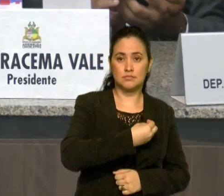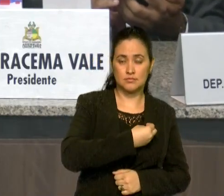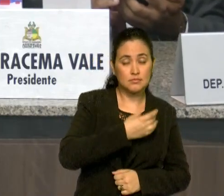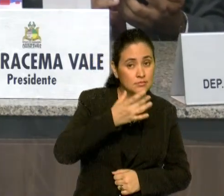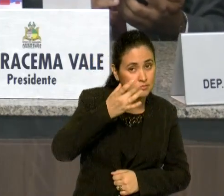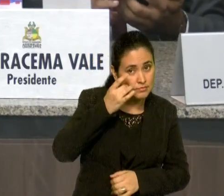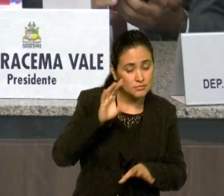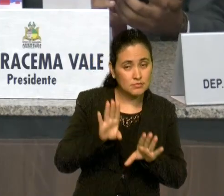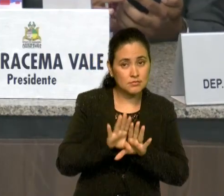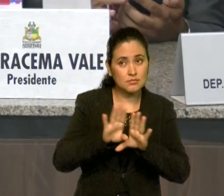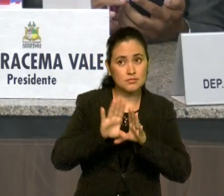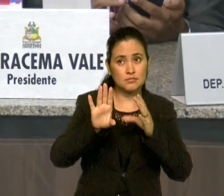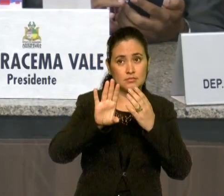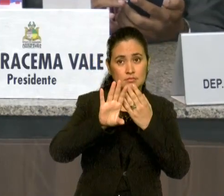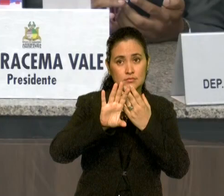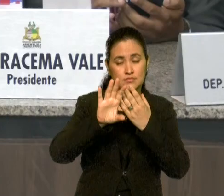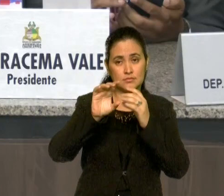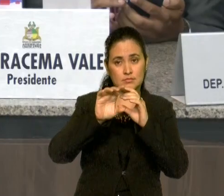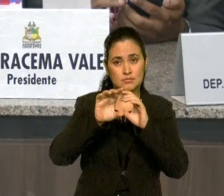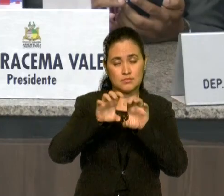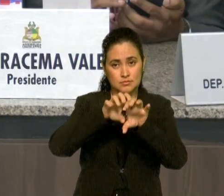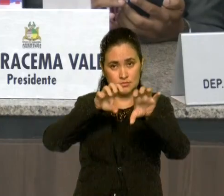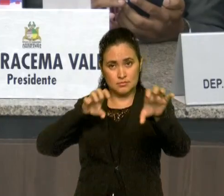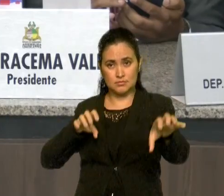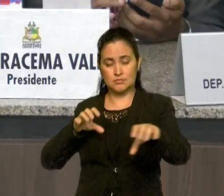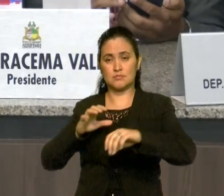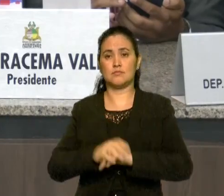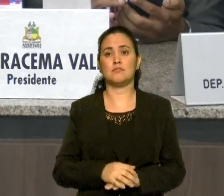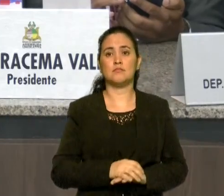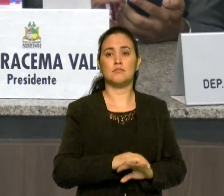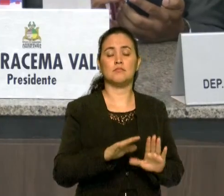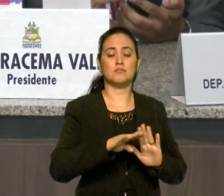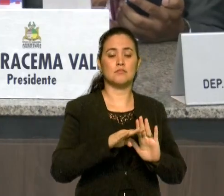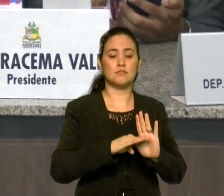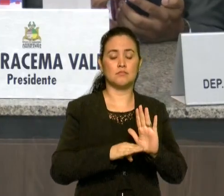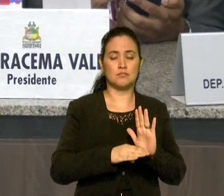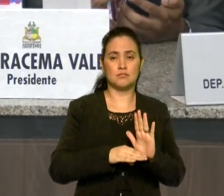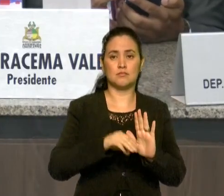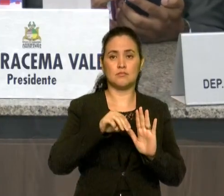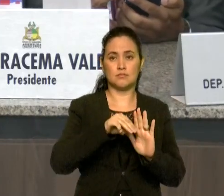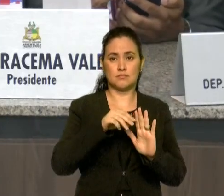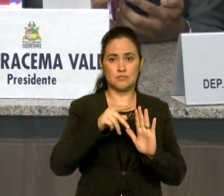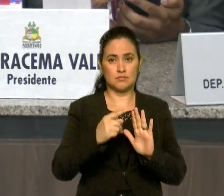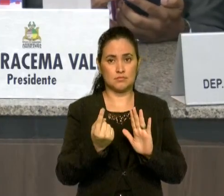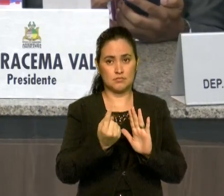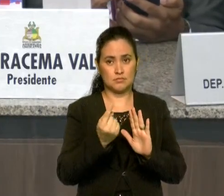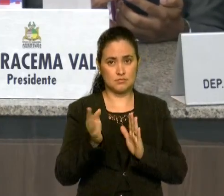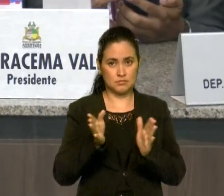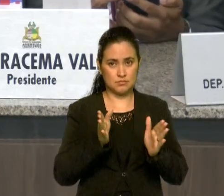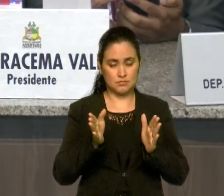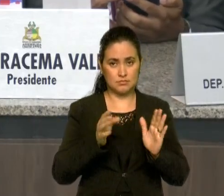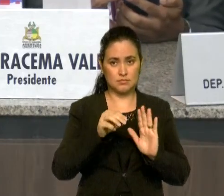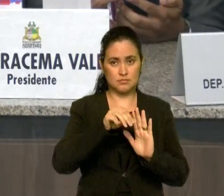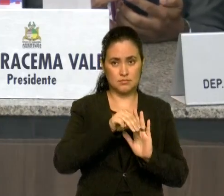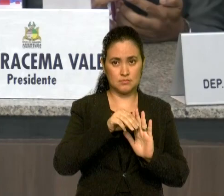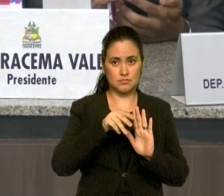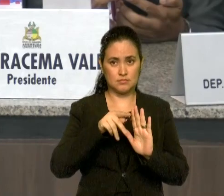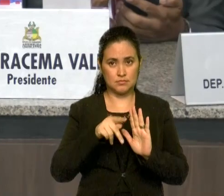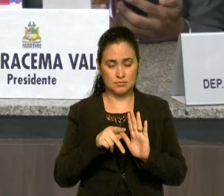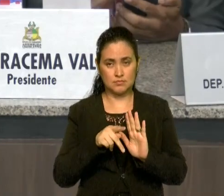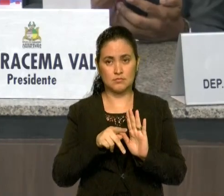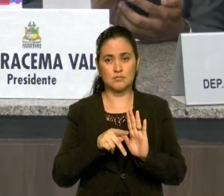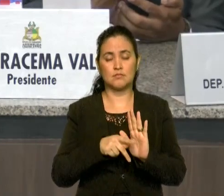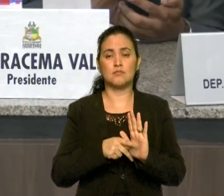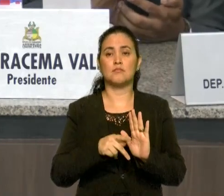Medidas provisórias em discussão e votação em único turno. Medida provisória número